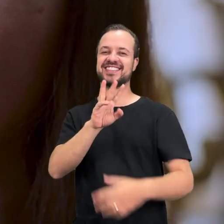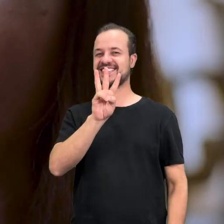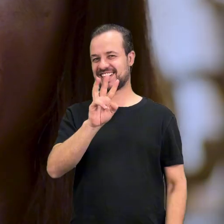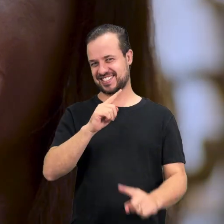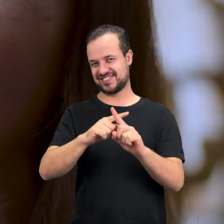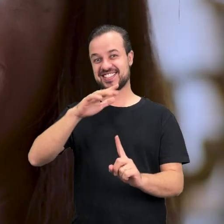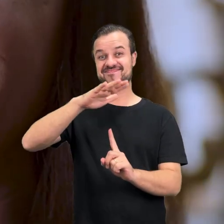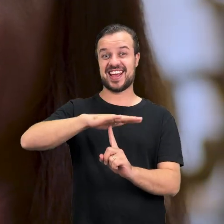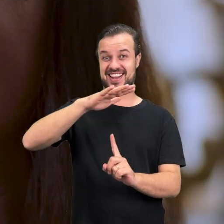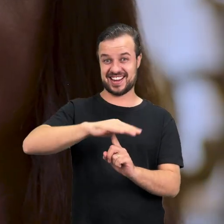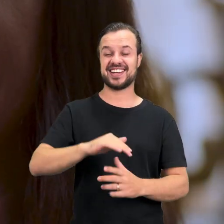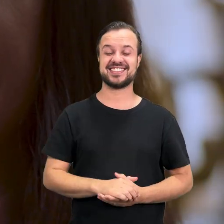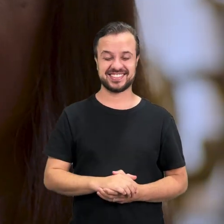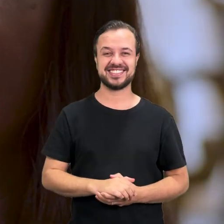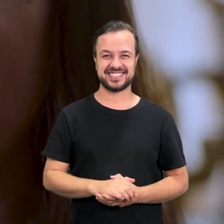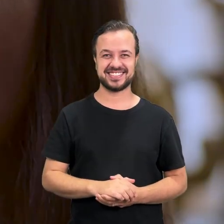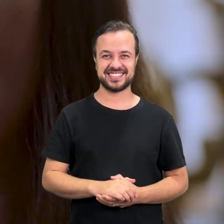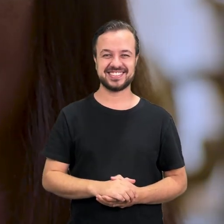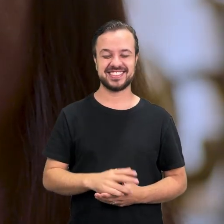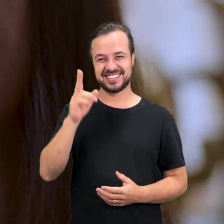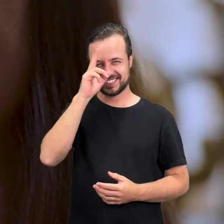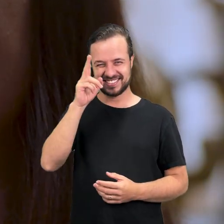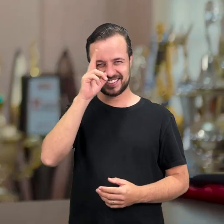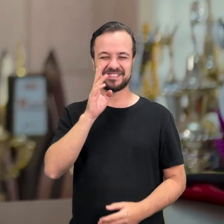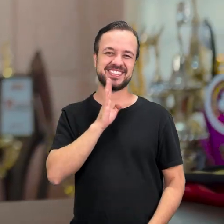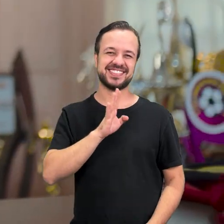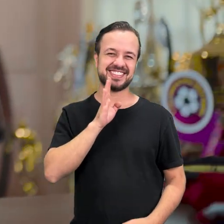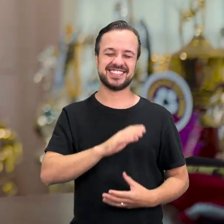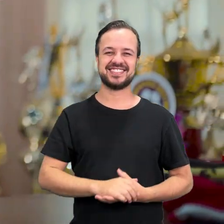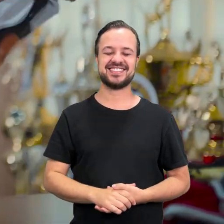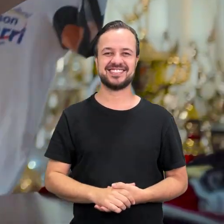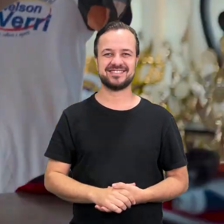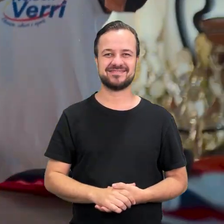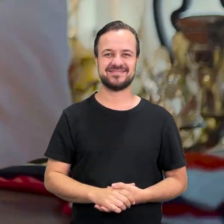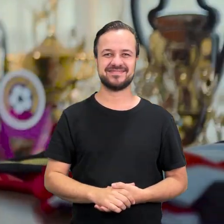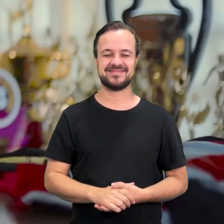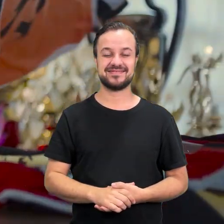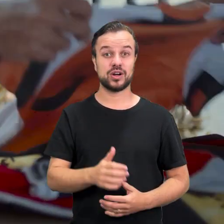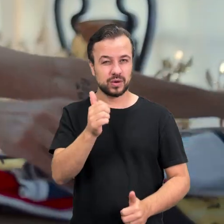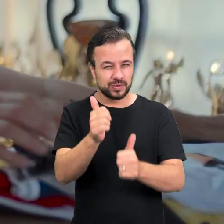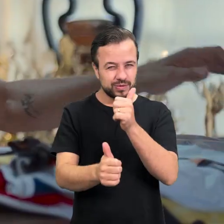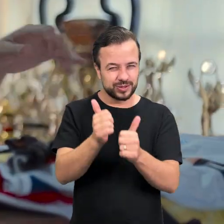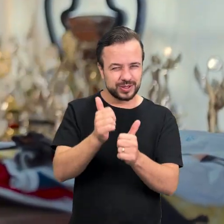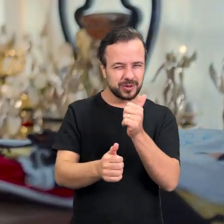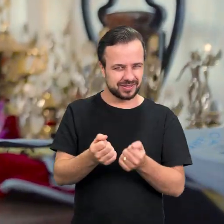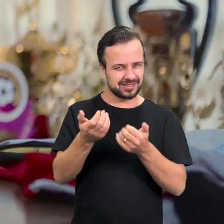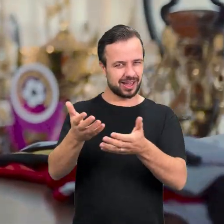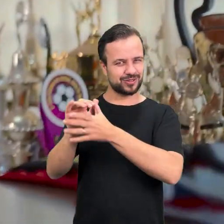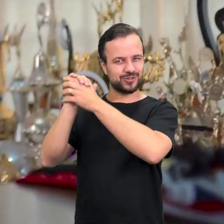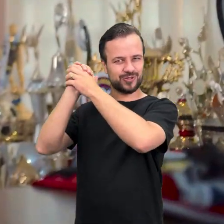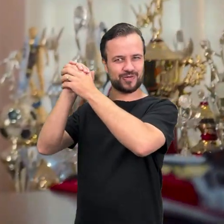tricampeã paranaense como atleta, né? Então é uma história muito bacana. O futebol não deixou apenas